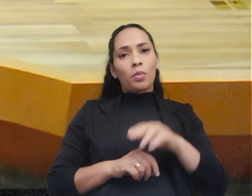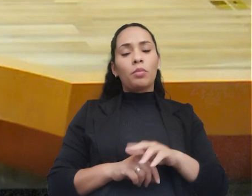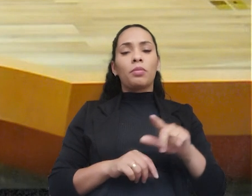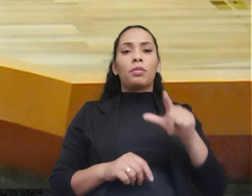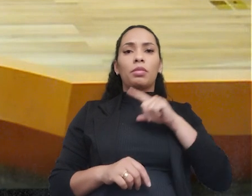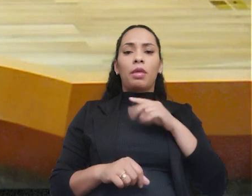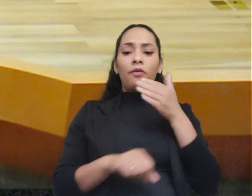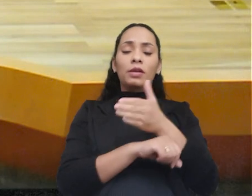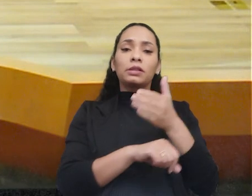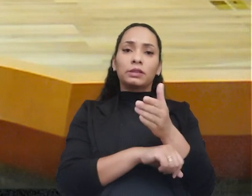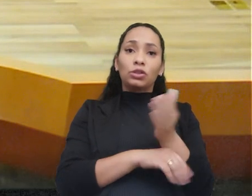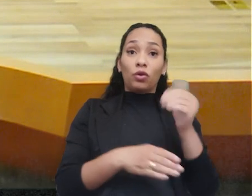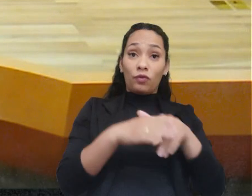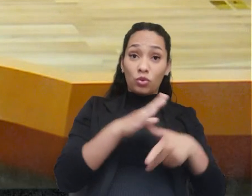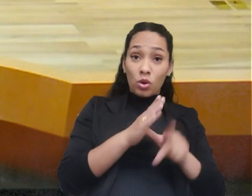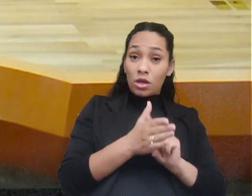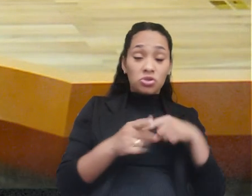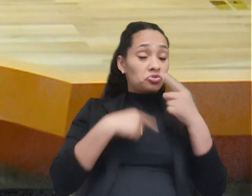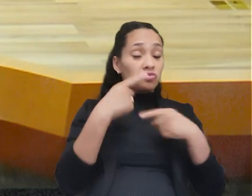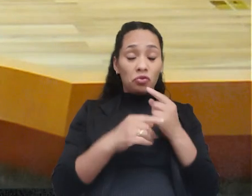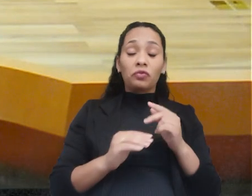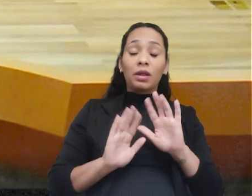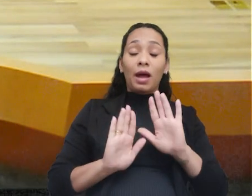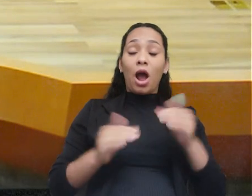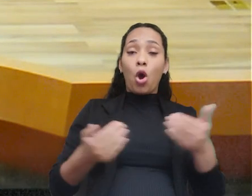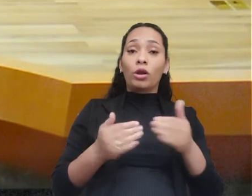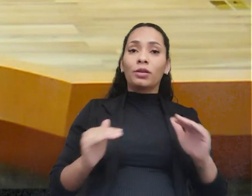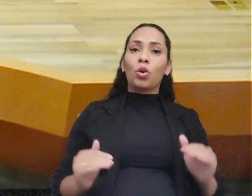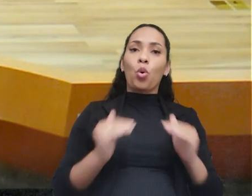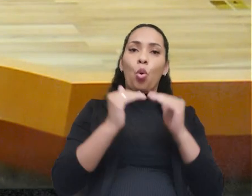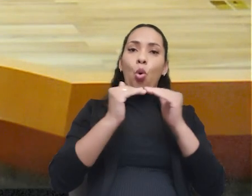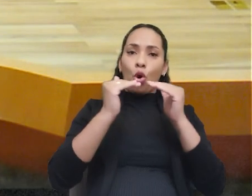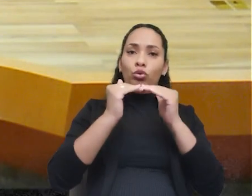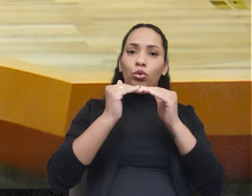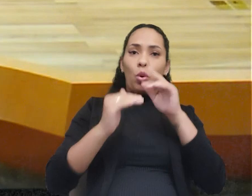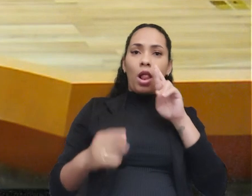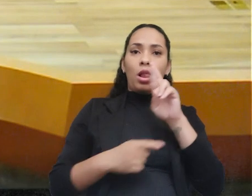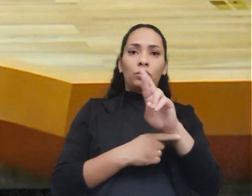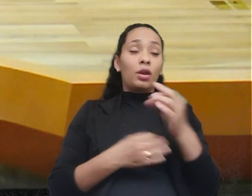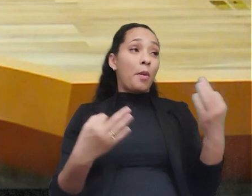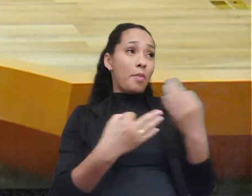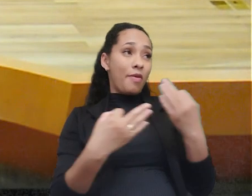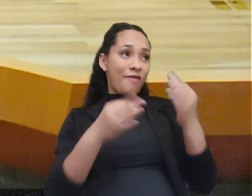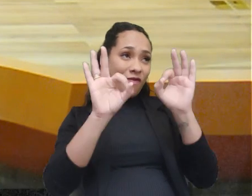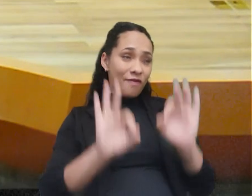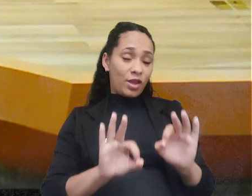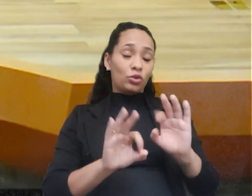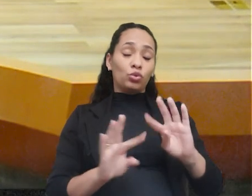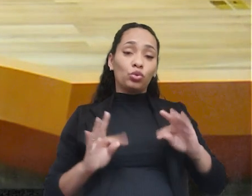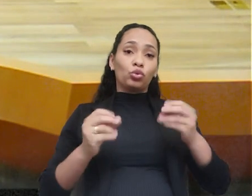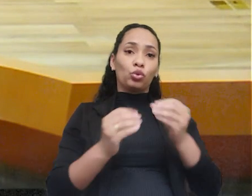Tive acesso ao voto com antecedência e também não tenho dúvida em acompanhar a relatora. Perfeito. Com a decisão aqui,